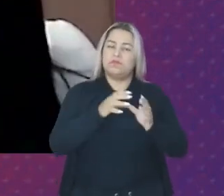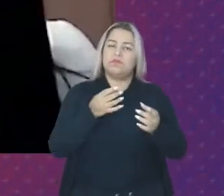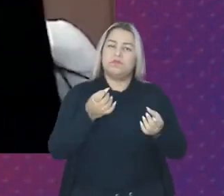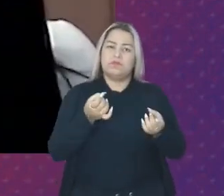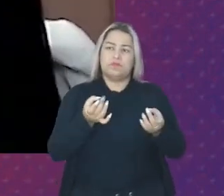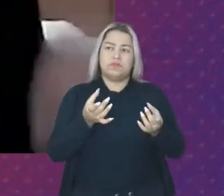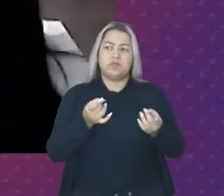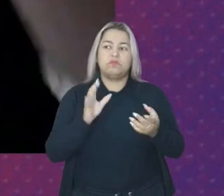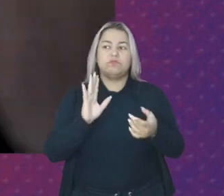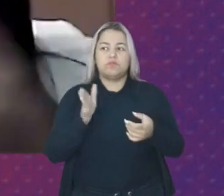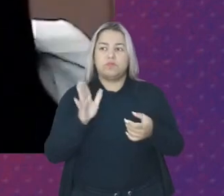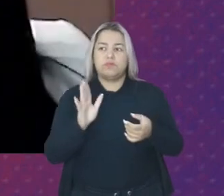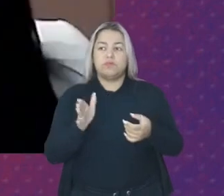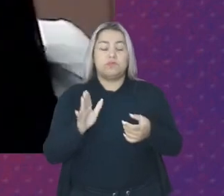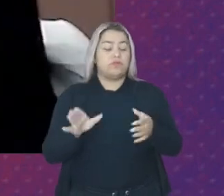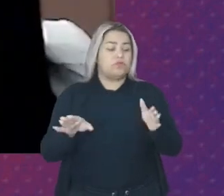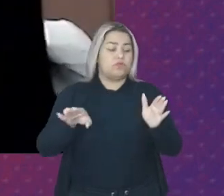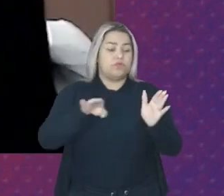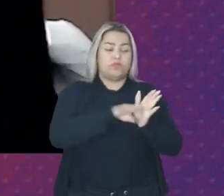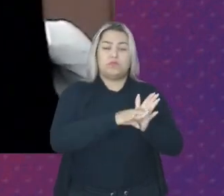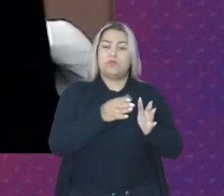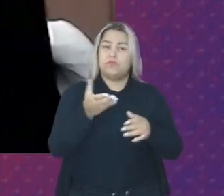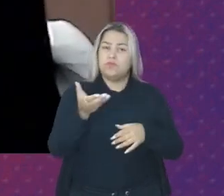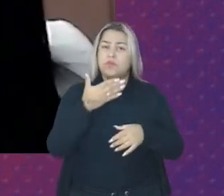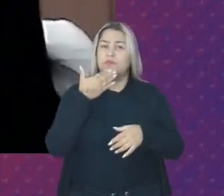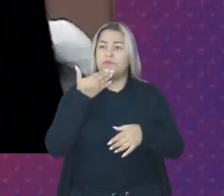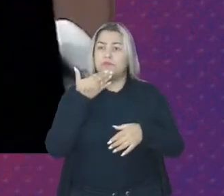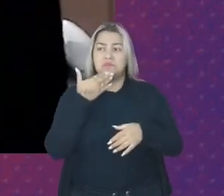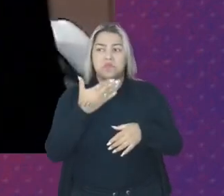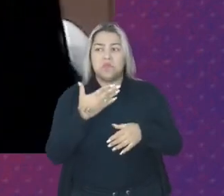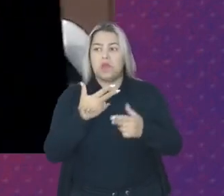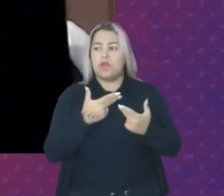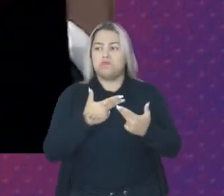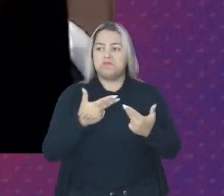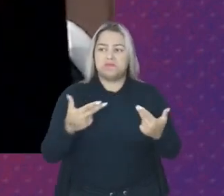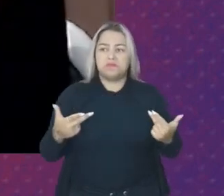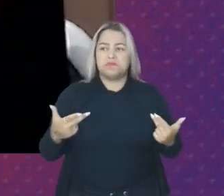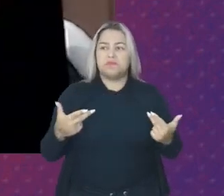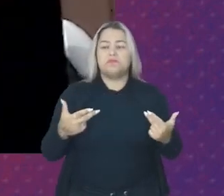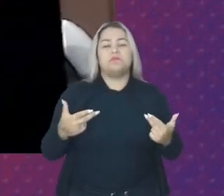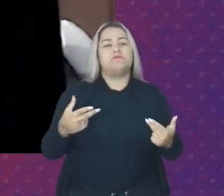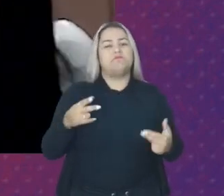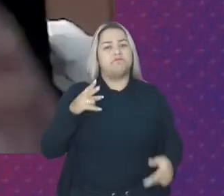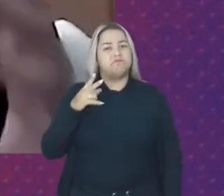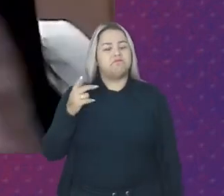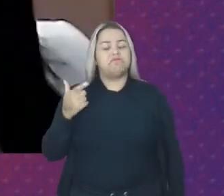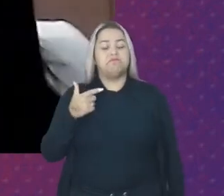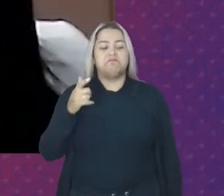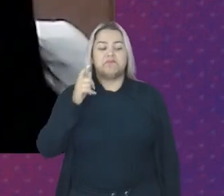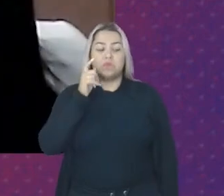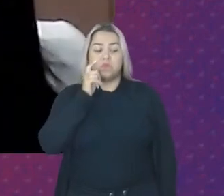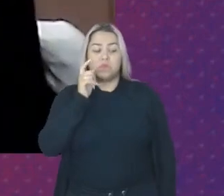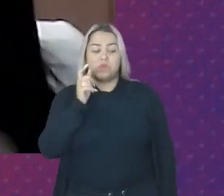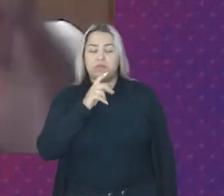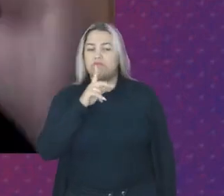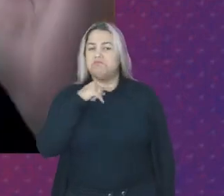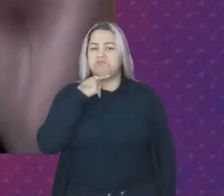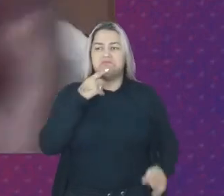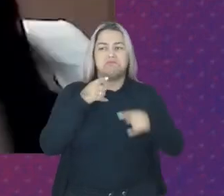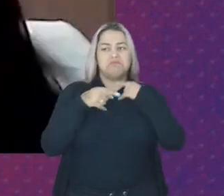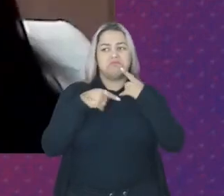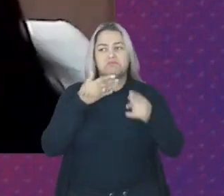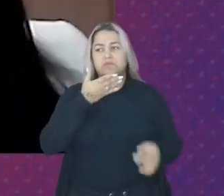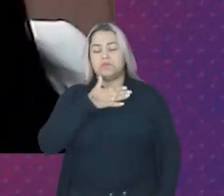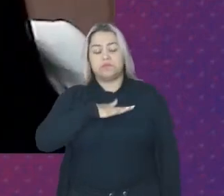vender alguma coisa, que chega e já quer te pedir alguma coisa, que já chega com aquela segunda intenção. Ninguém gosta disso, mas